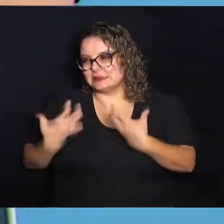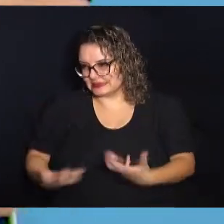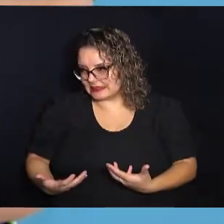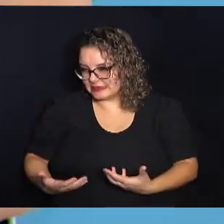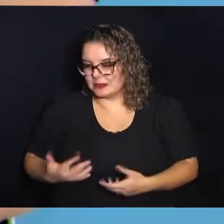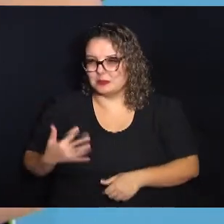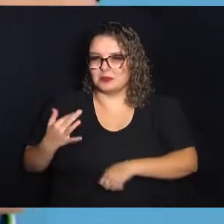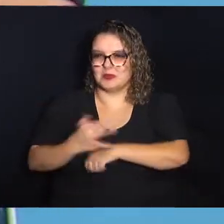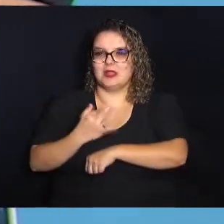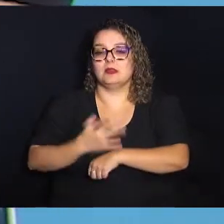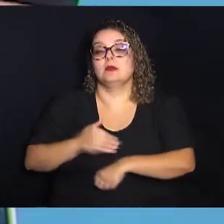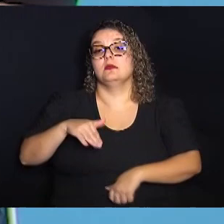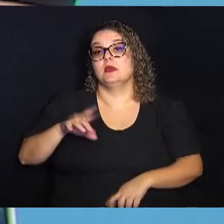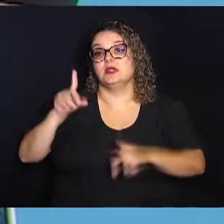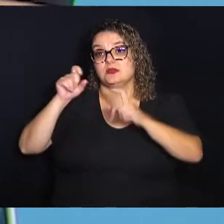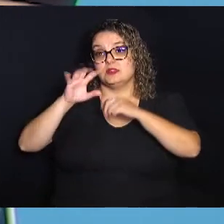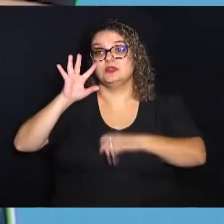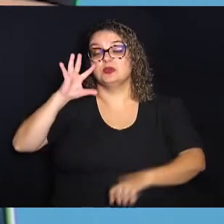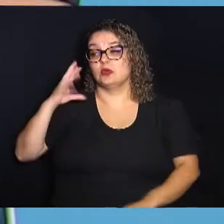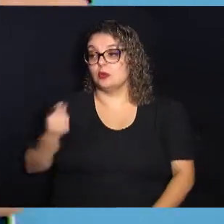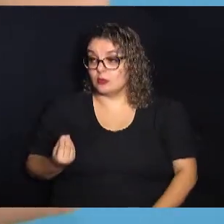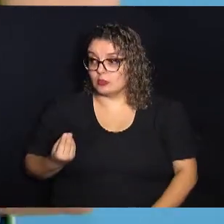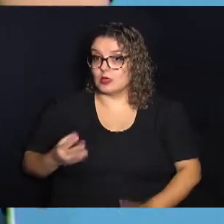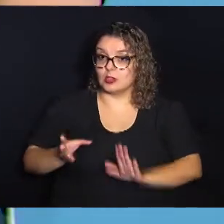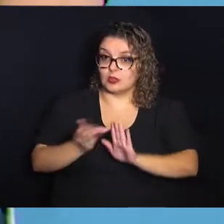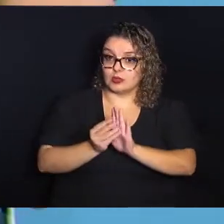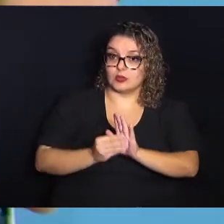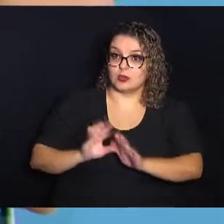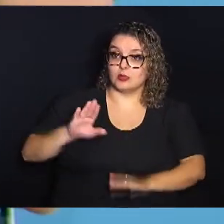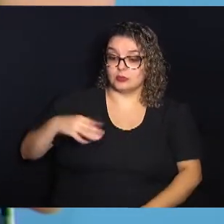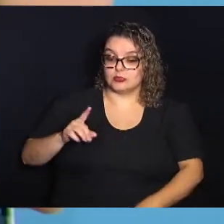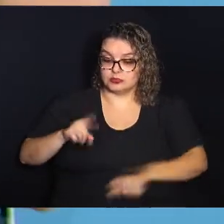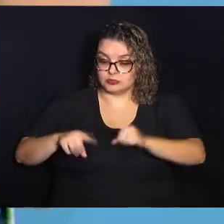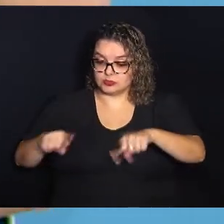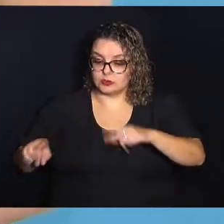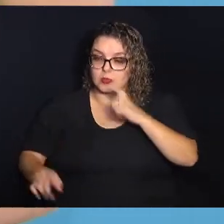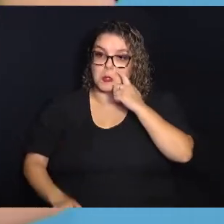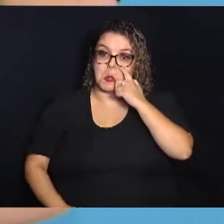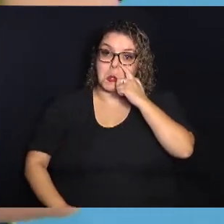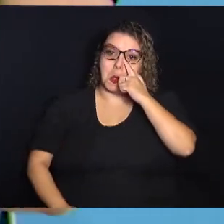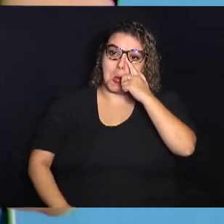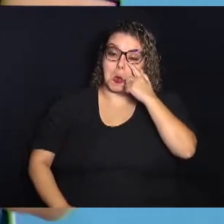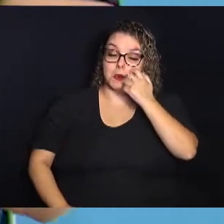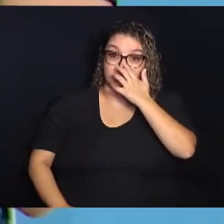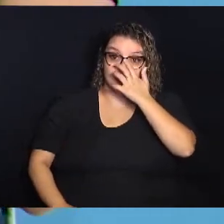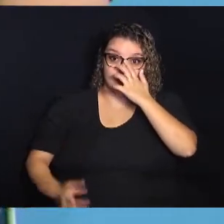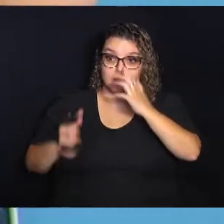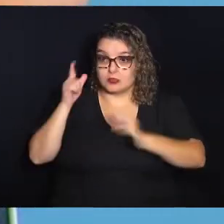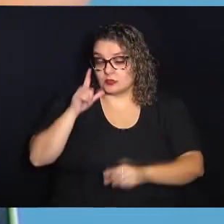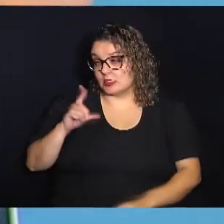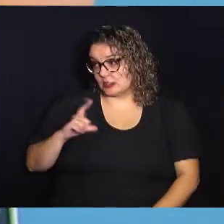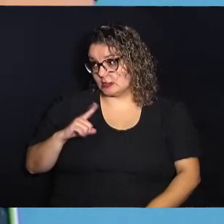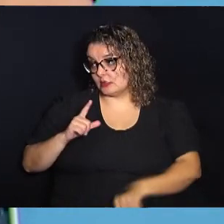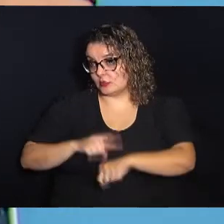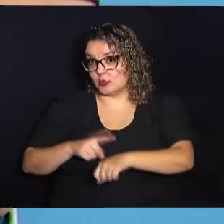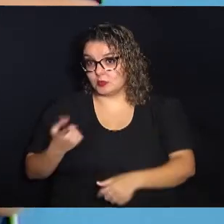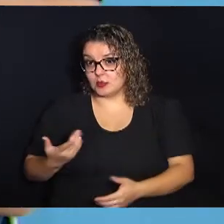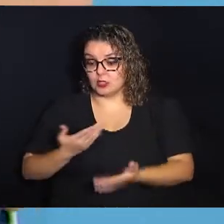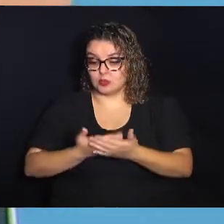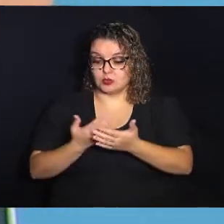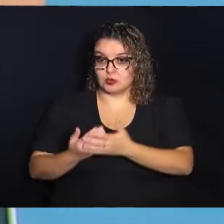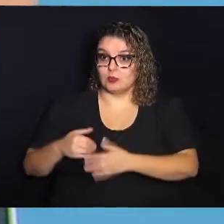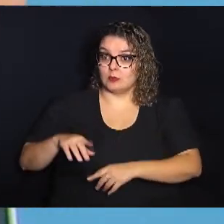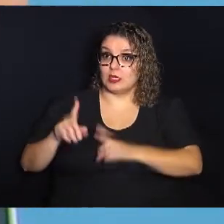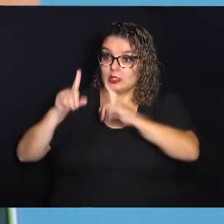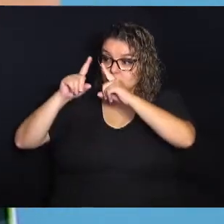mais difícil de conseguir compreender aquele conteúdo. Quando você intercala, você consegue ter momentos em que você vai ter, né, um estudo